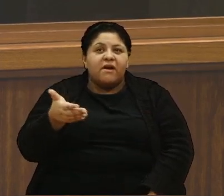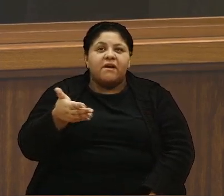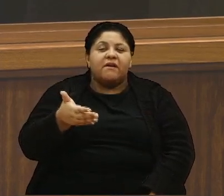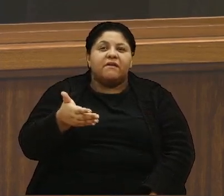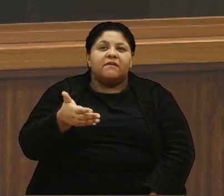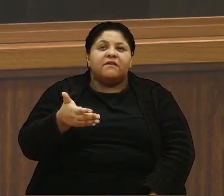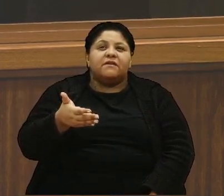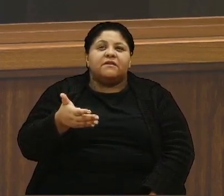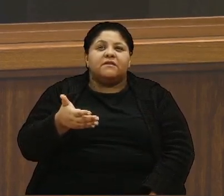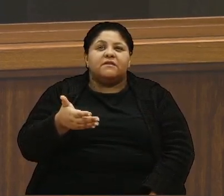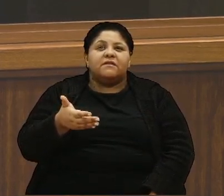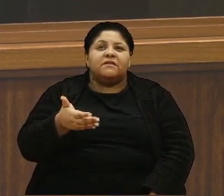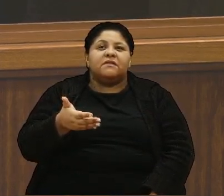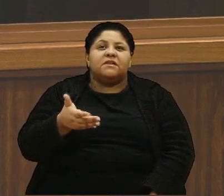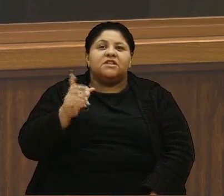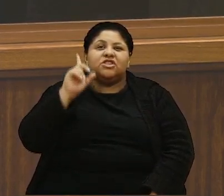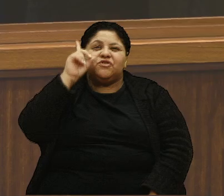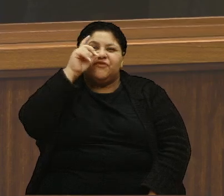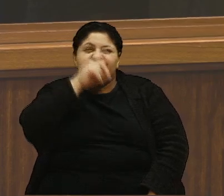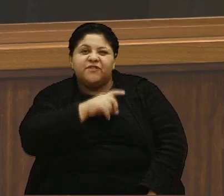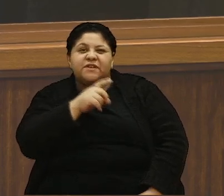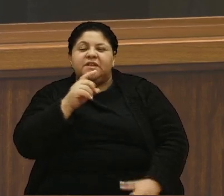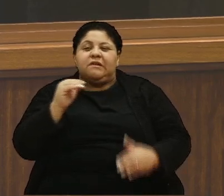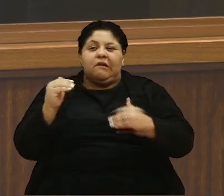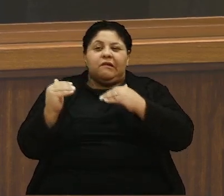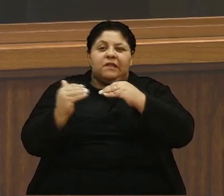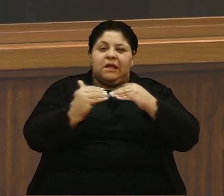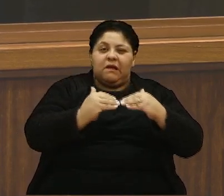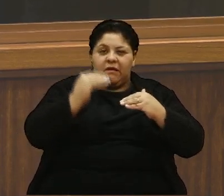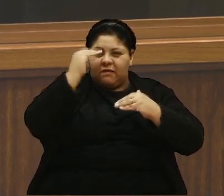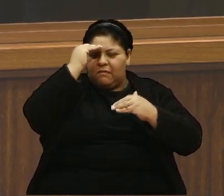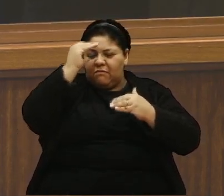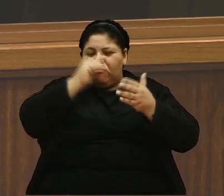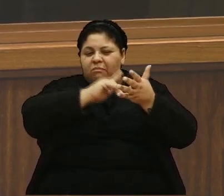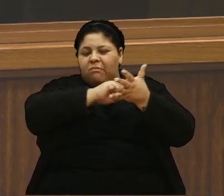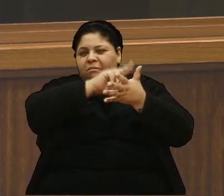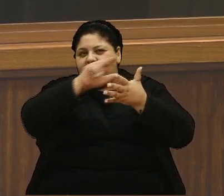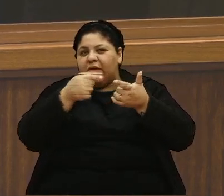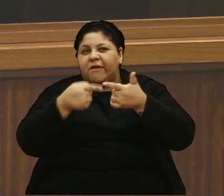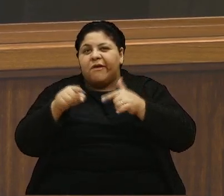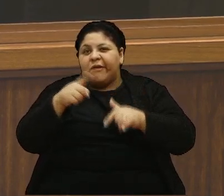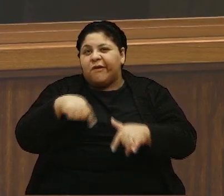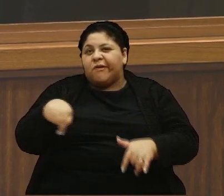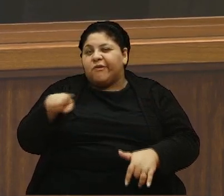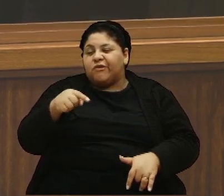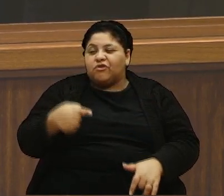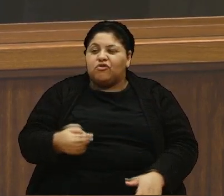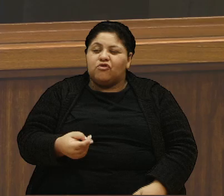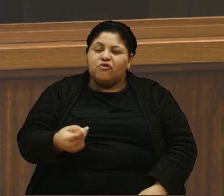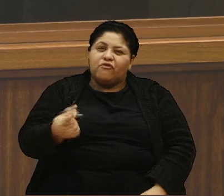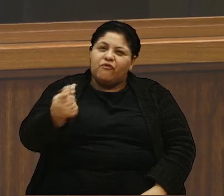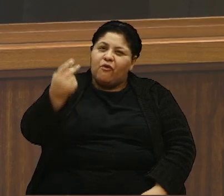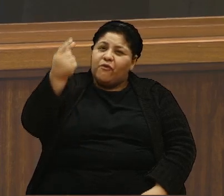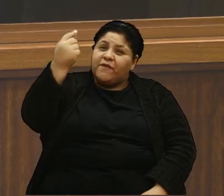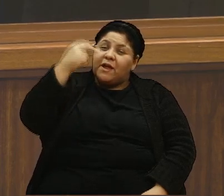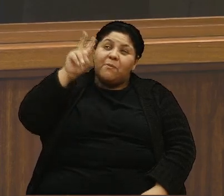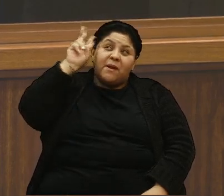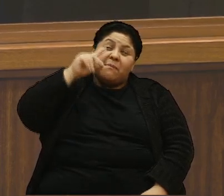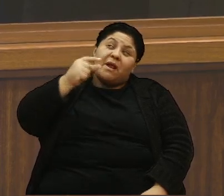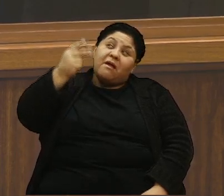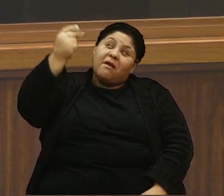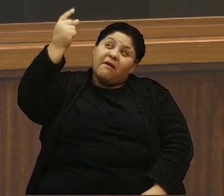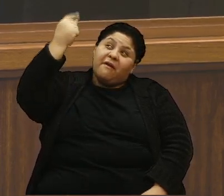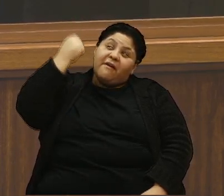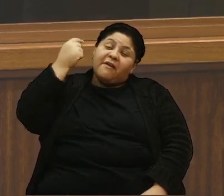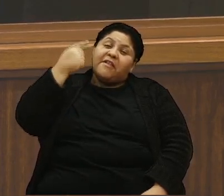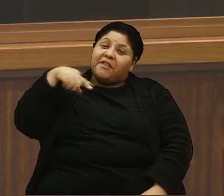aquém da igualdade, do respeito, de uma série de coisas. Mas se nós voltarmos um pouco no tempo, nós